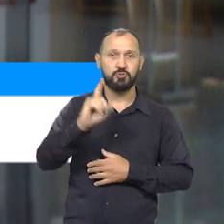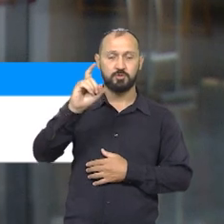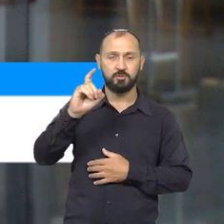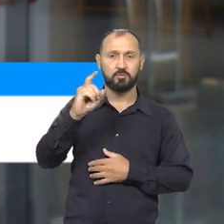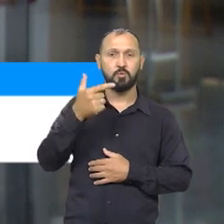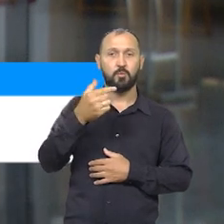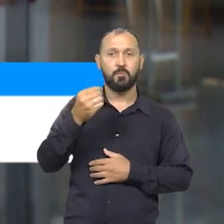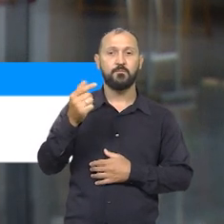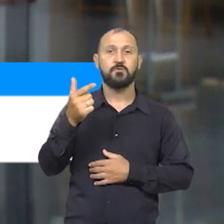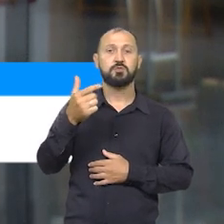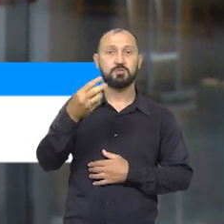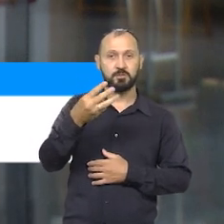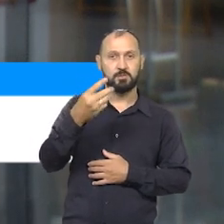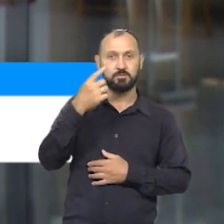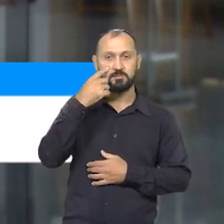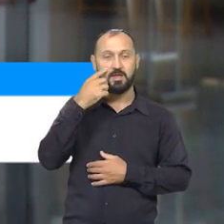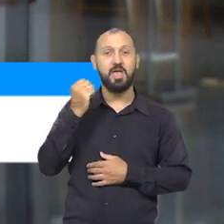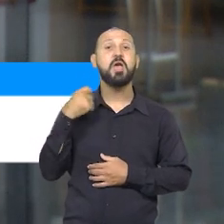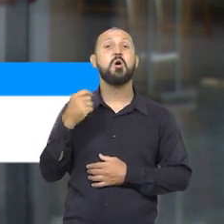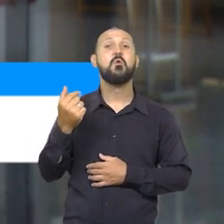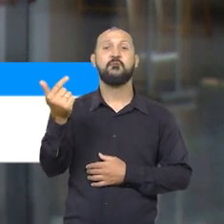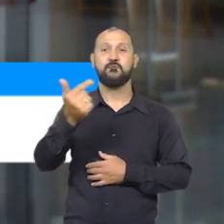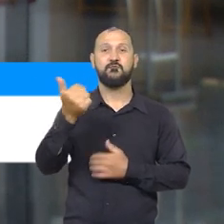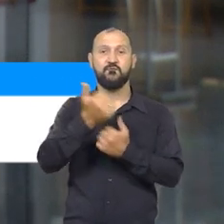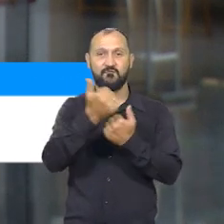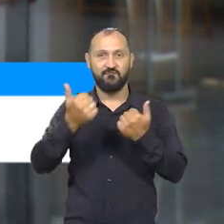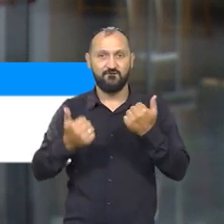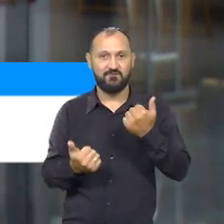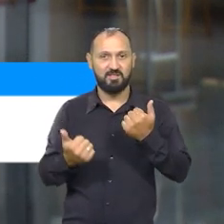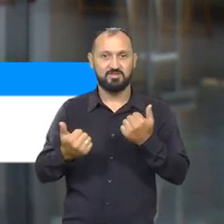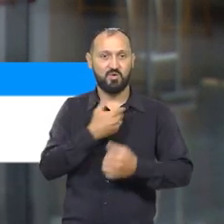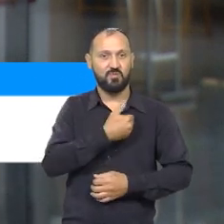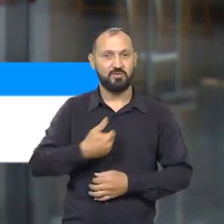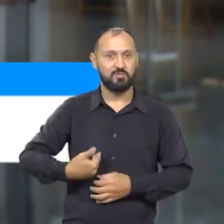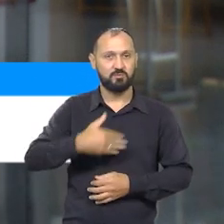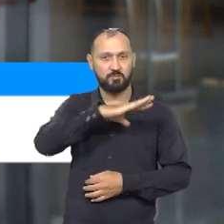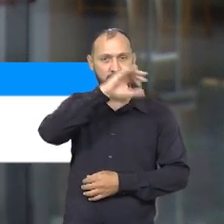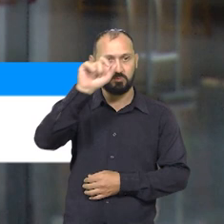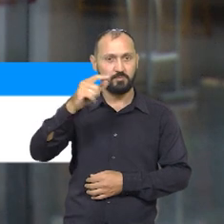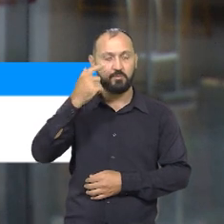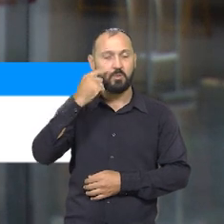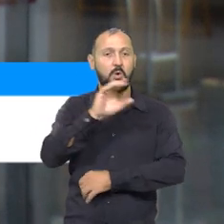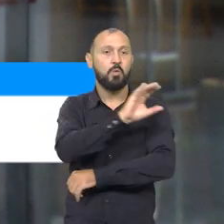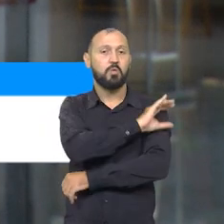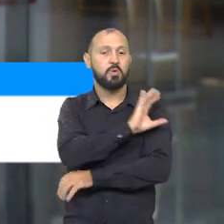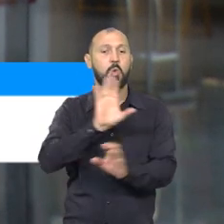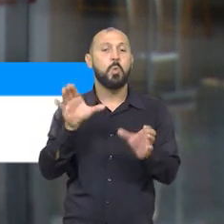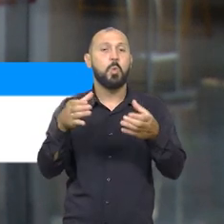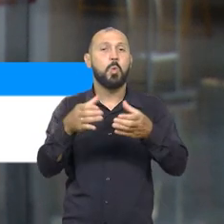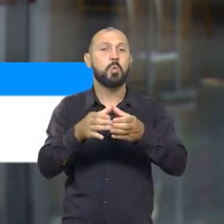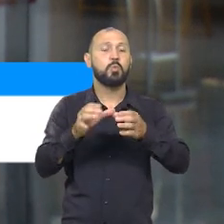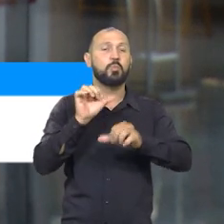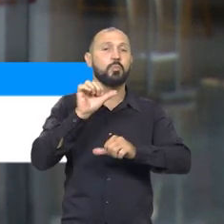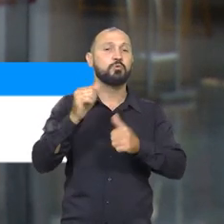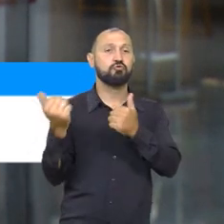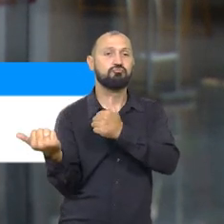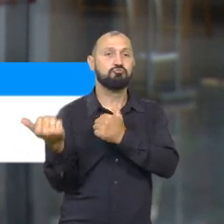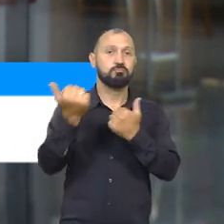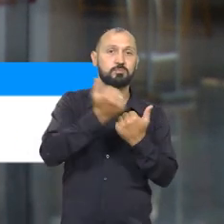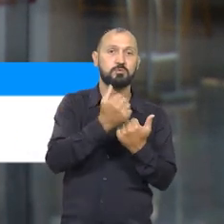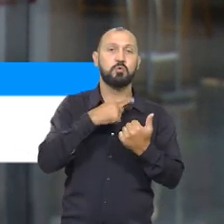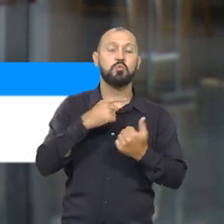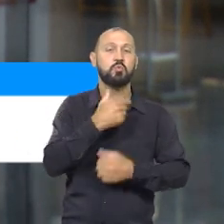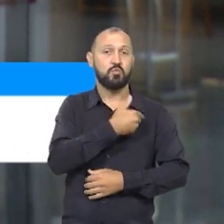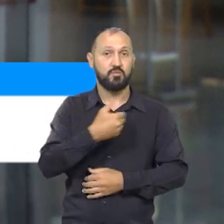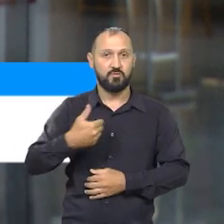de 2023 assume o cargo de vice-governador de Mato Grosso do Sul coordena equipe de transição do